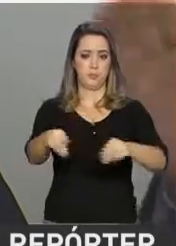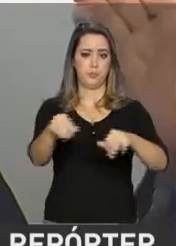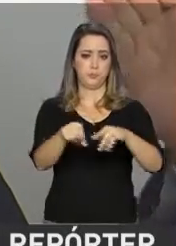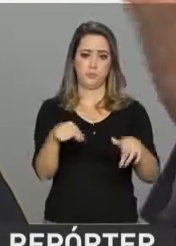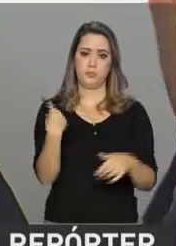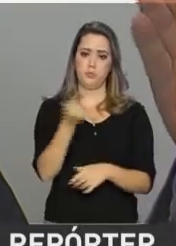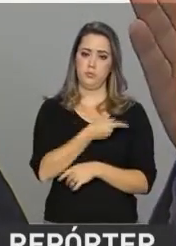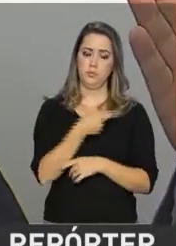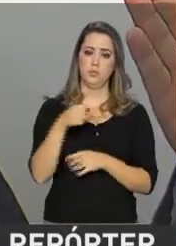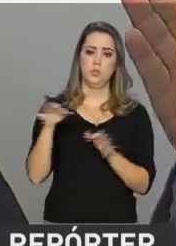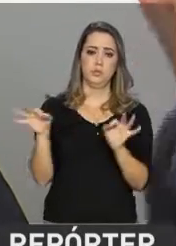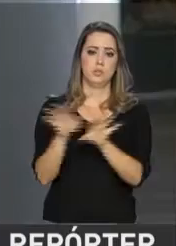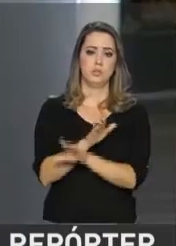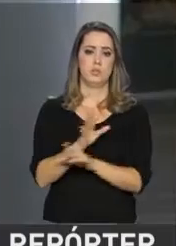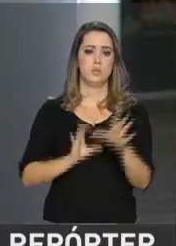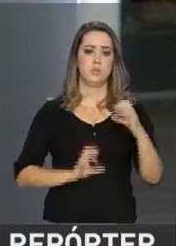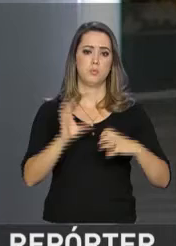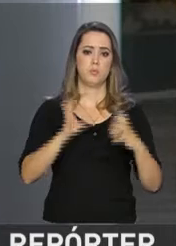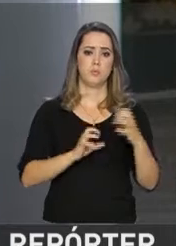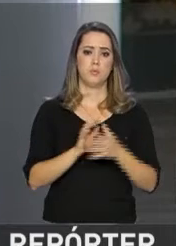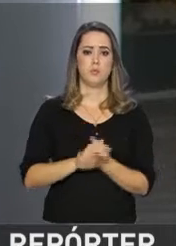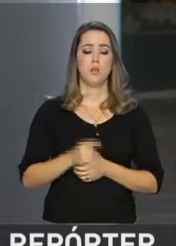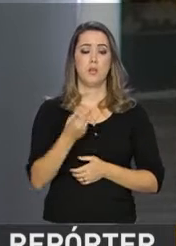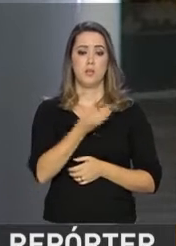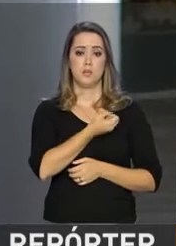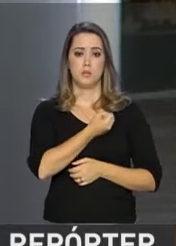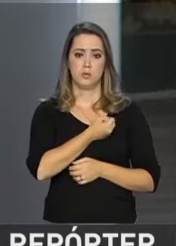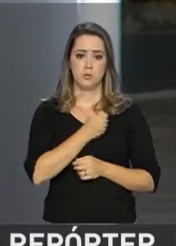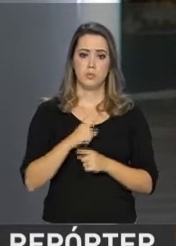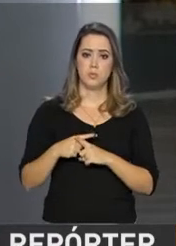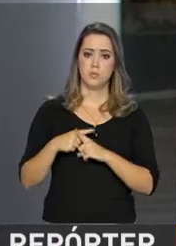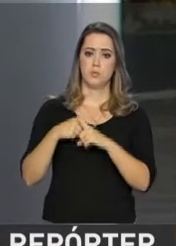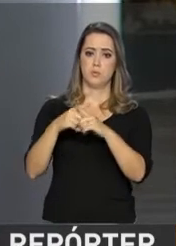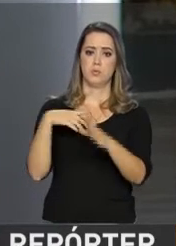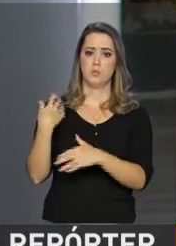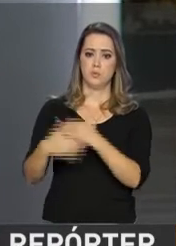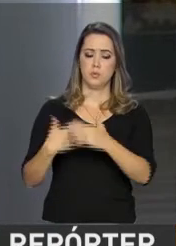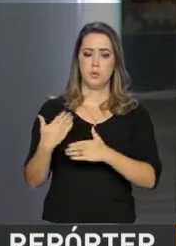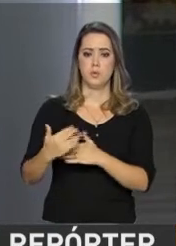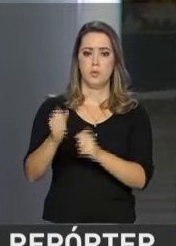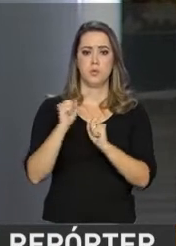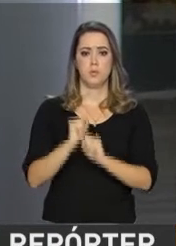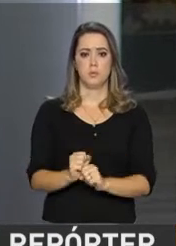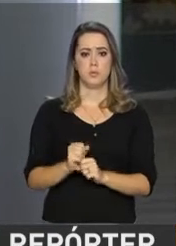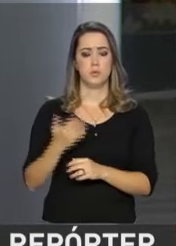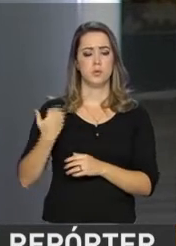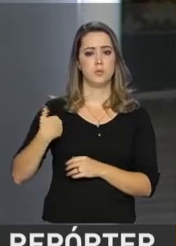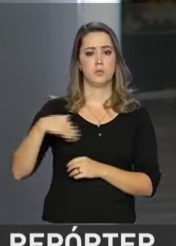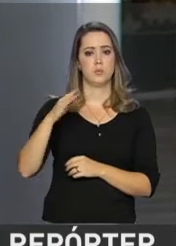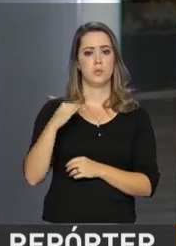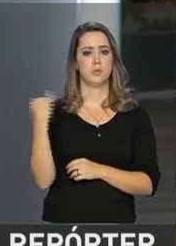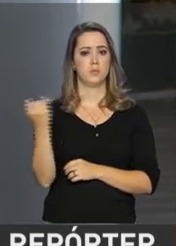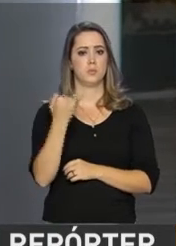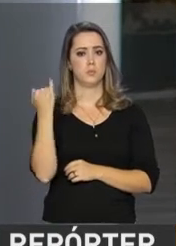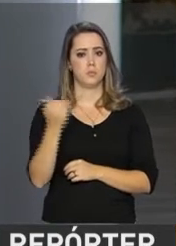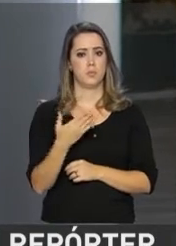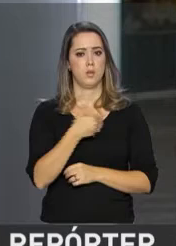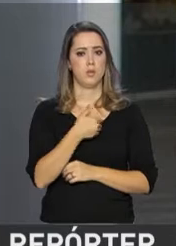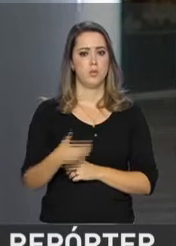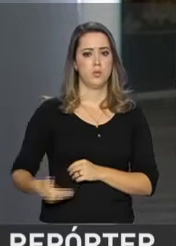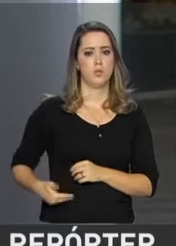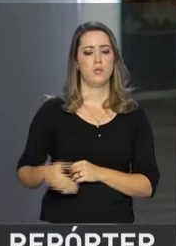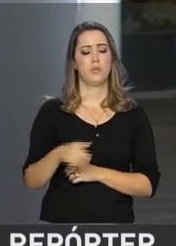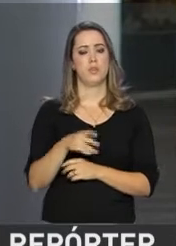eliminamos a possibilidade do conflito esses dados positivos históricos na reforma agrária poderão ser ainda mais expressivos o governo